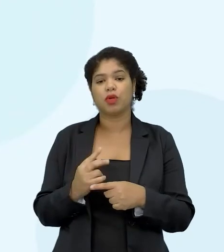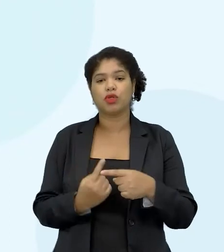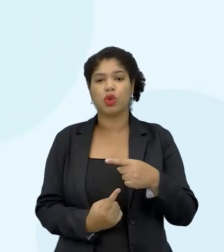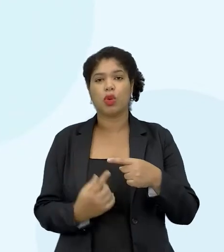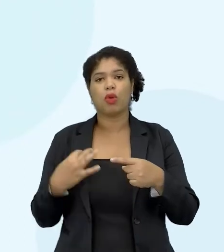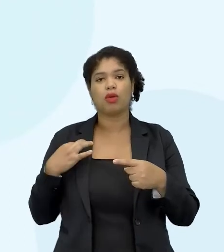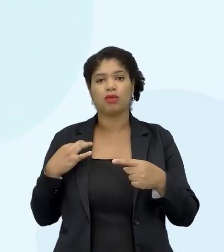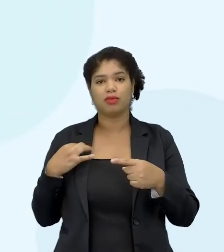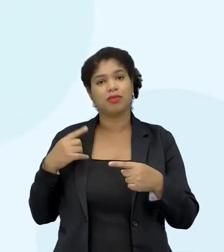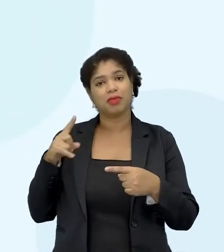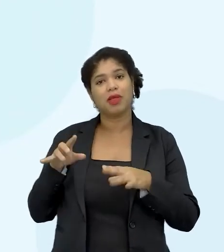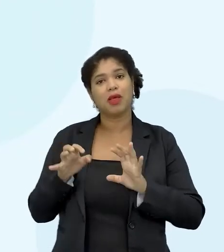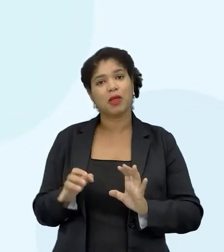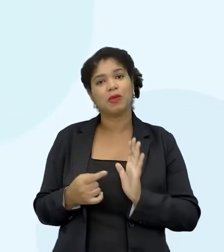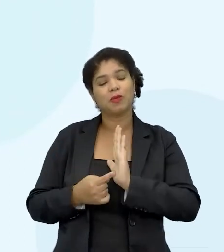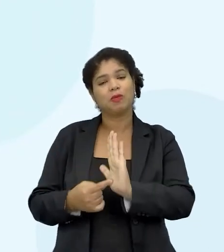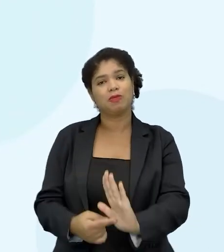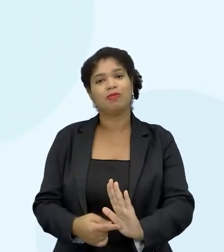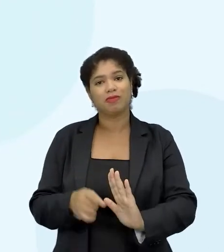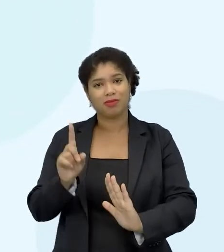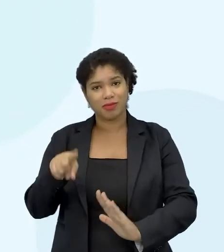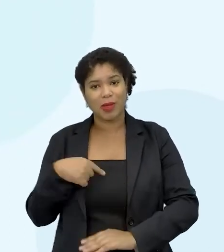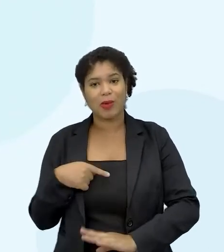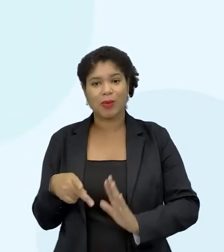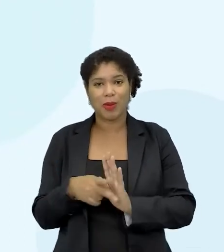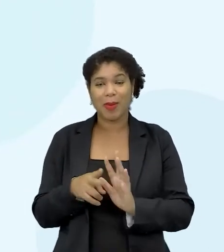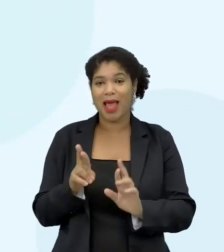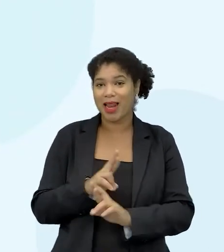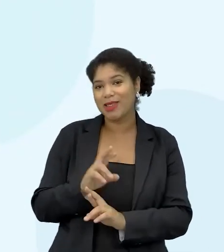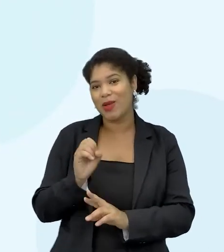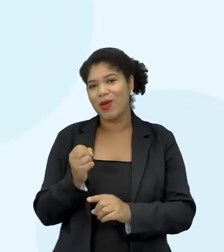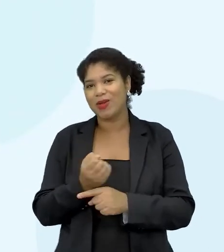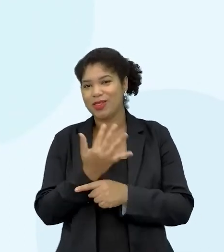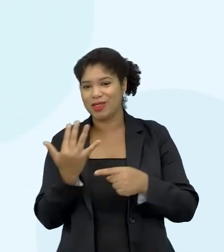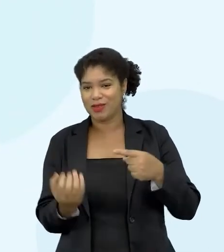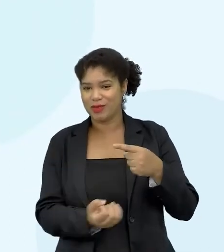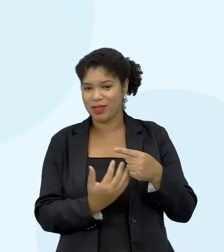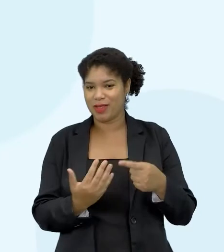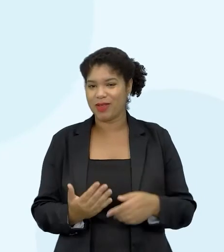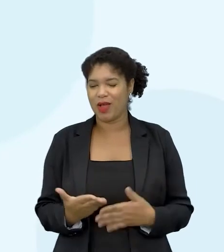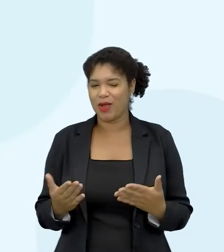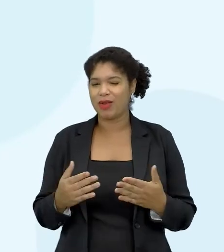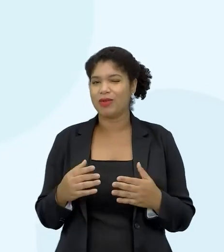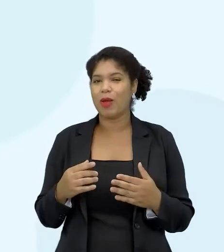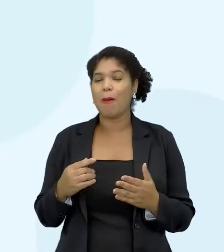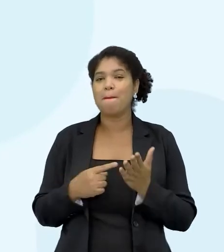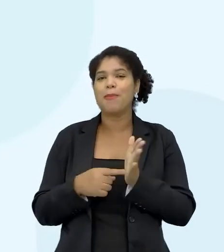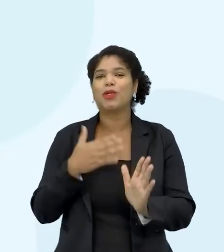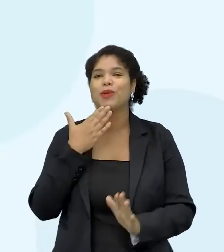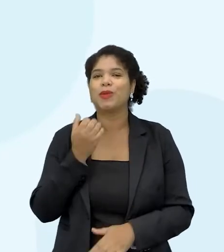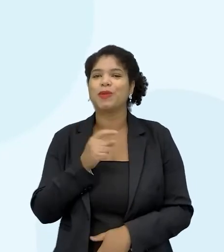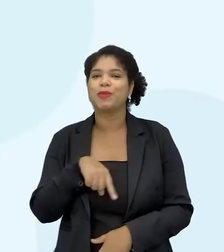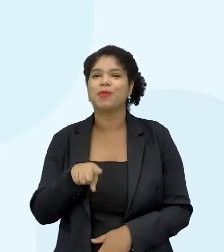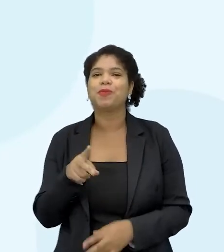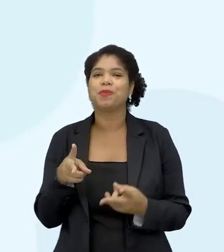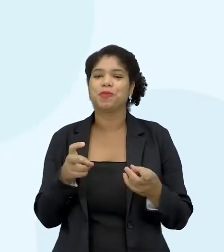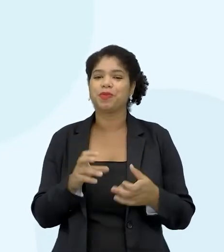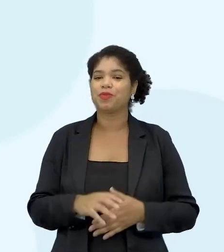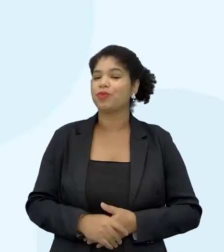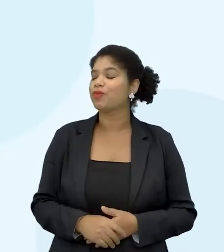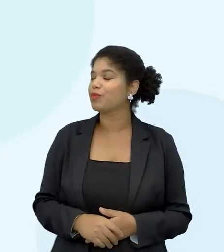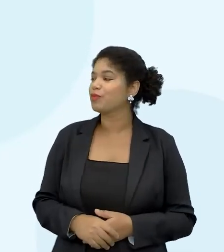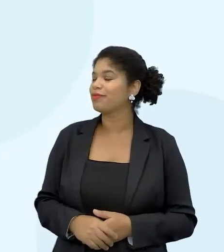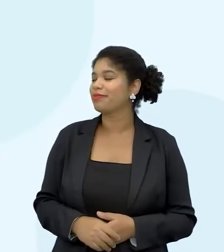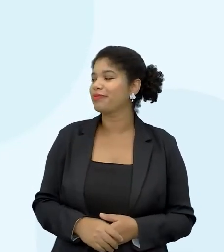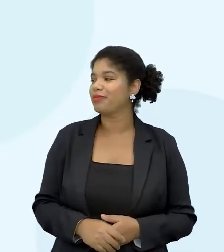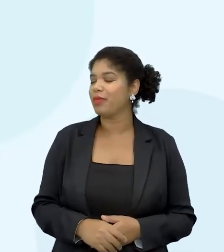a nossa representação de relação. Eu vou escrever melhor aqui para vocês, ó. Quando ele fala algebricamente, ele